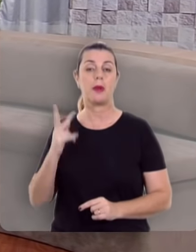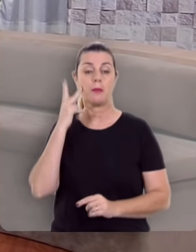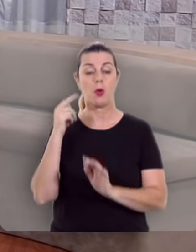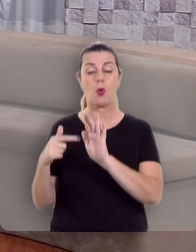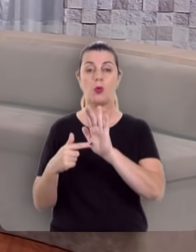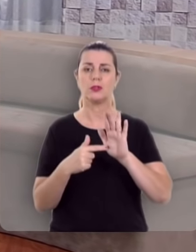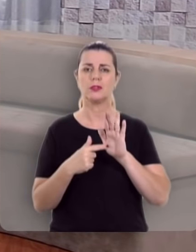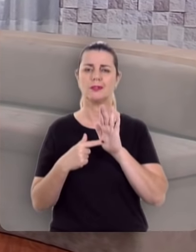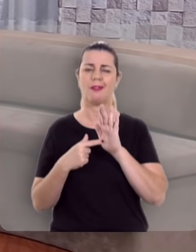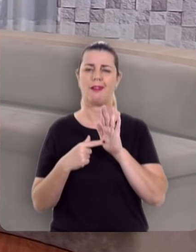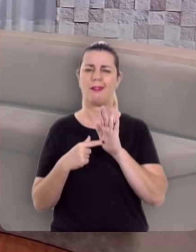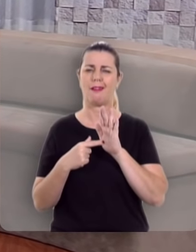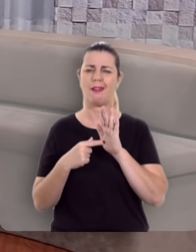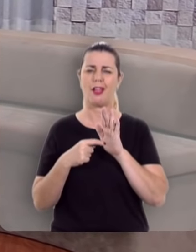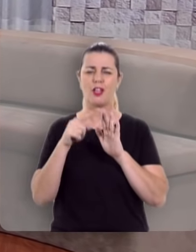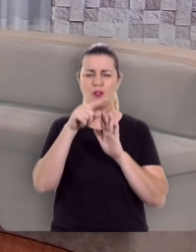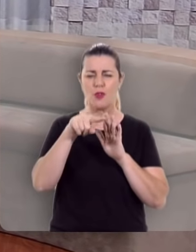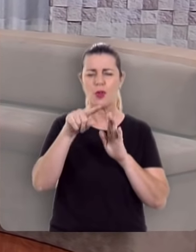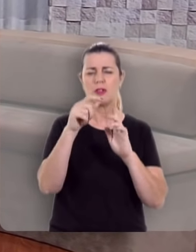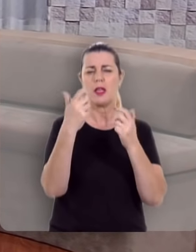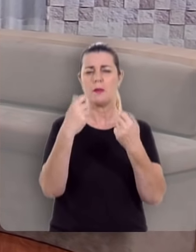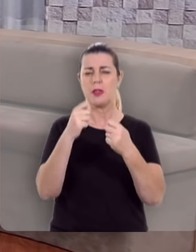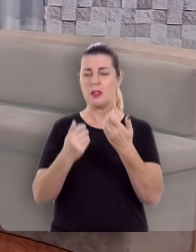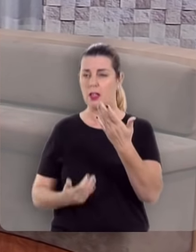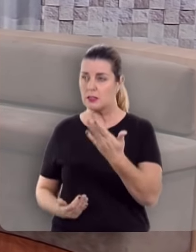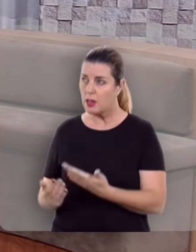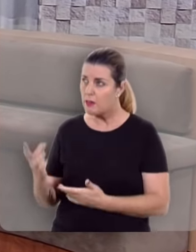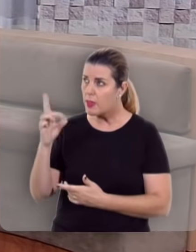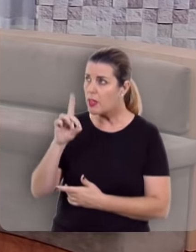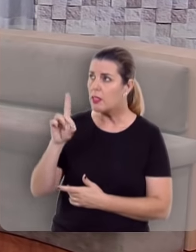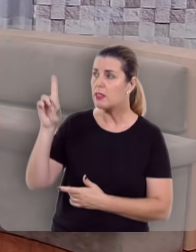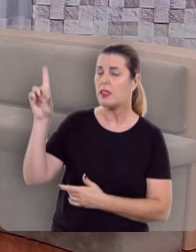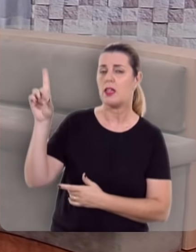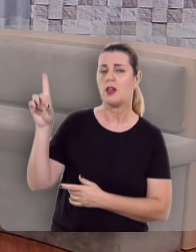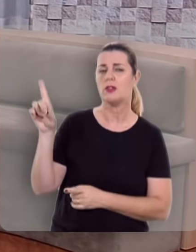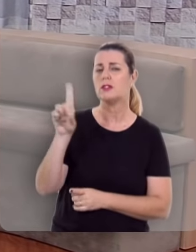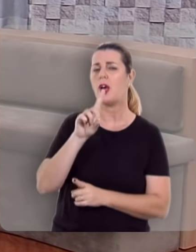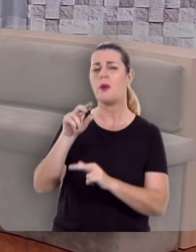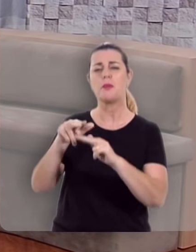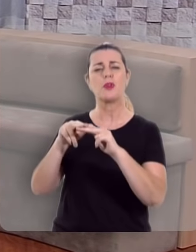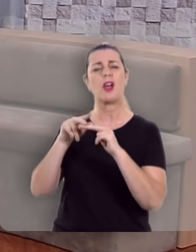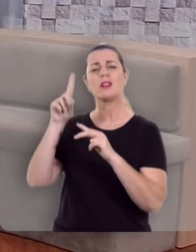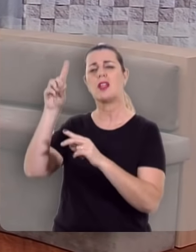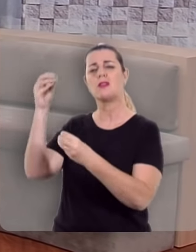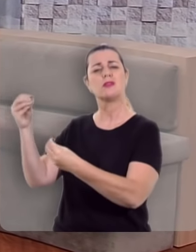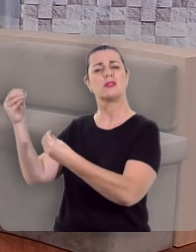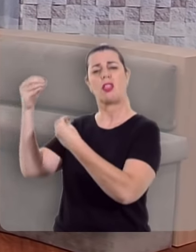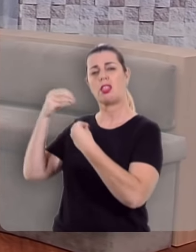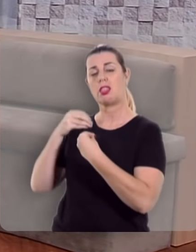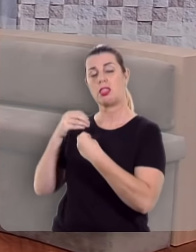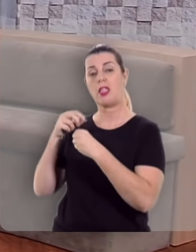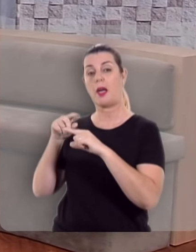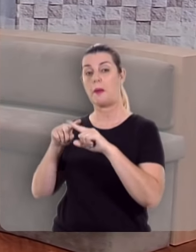generoso. Ele era os olhos dos cegos e as pernas dos aleijados.